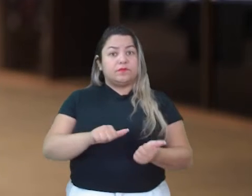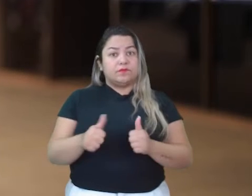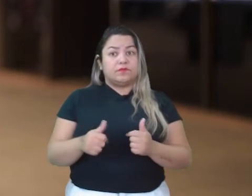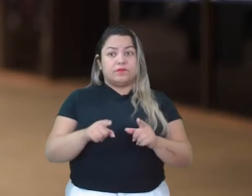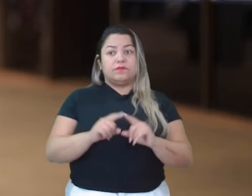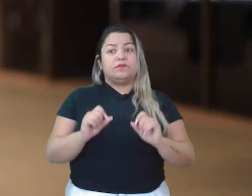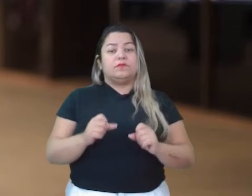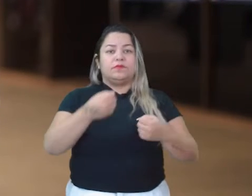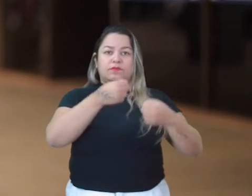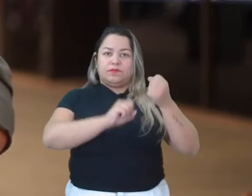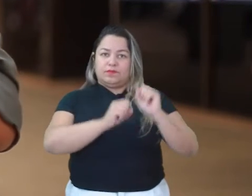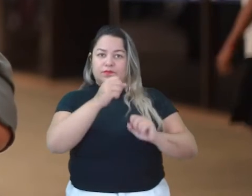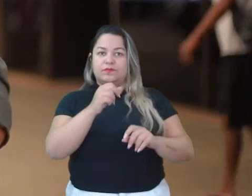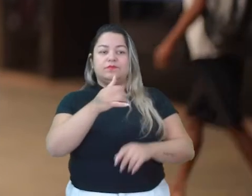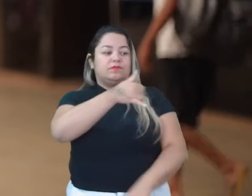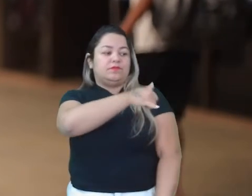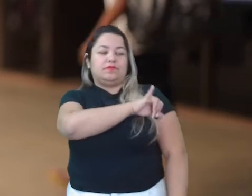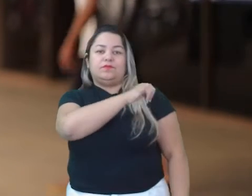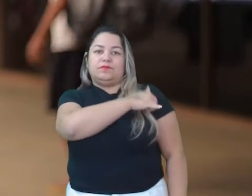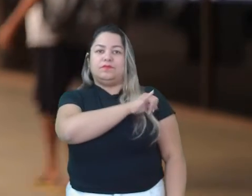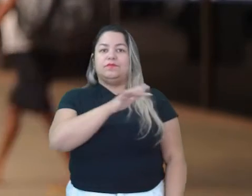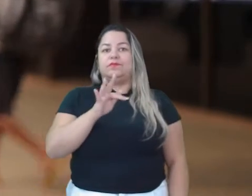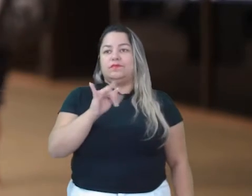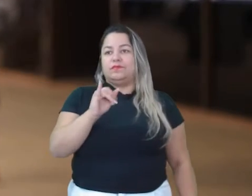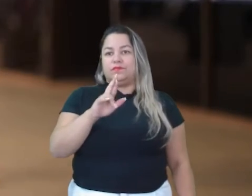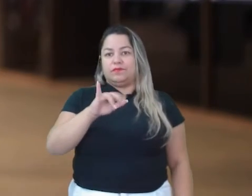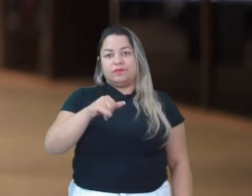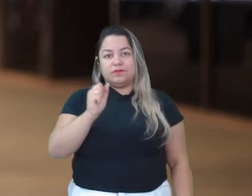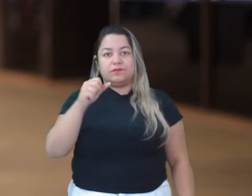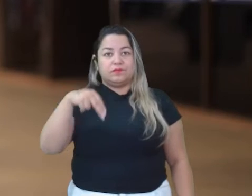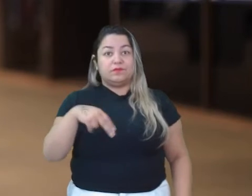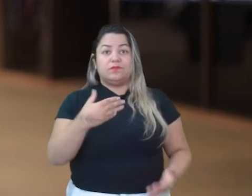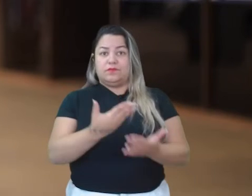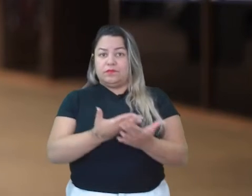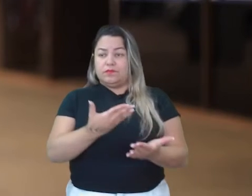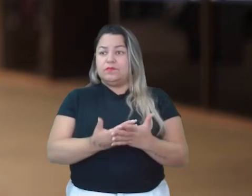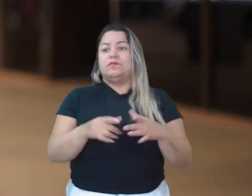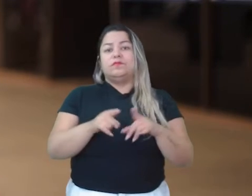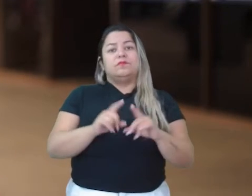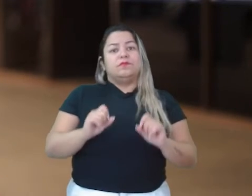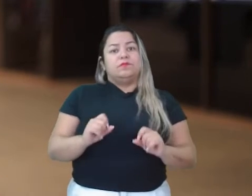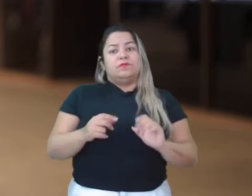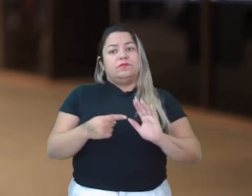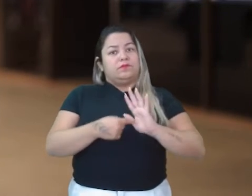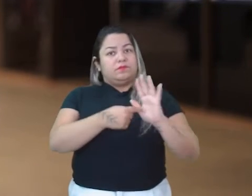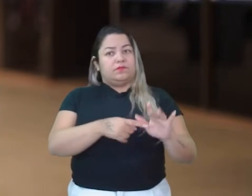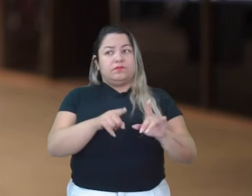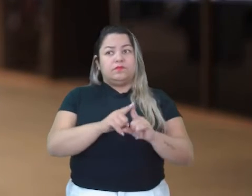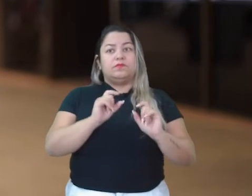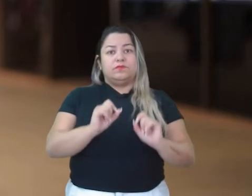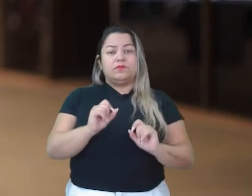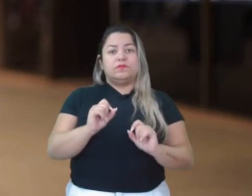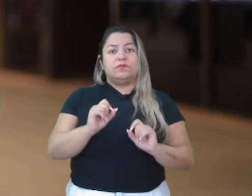é da Federação das Indústrias do Rio de Janeiro, a Firjan. Segundo o estudo, o setor já representa 3%